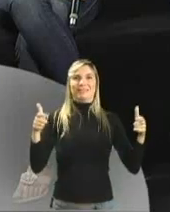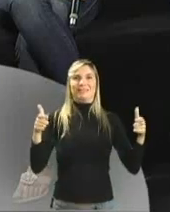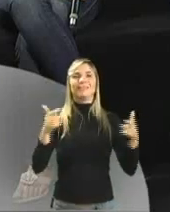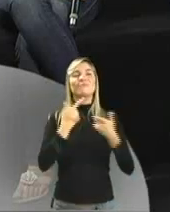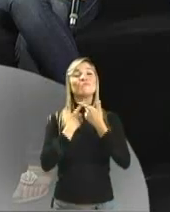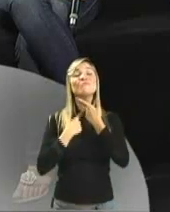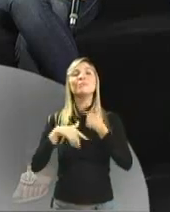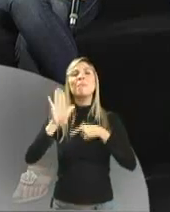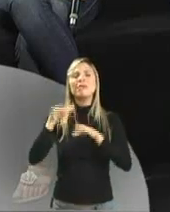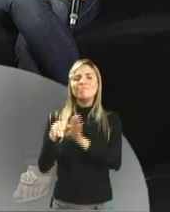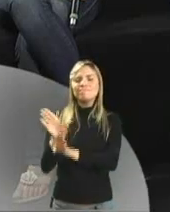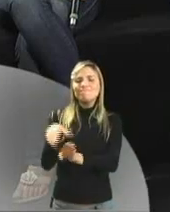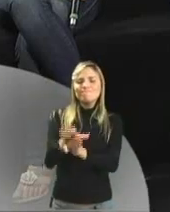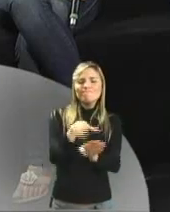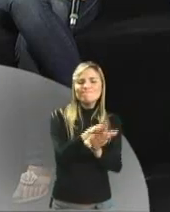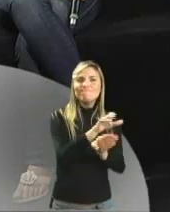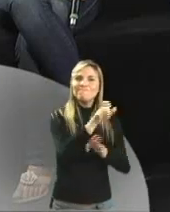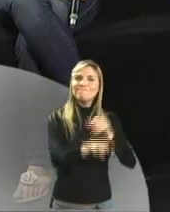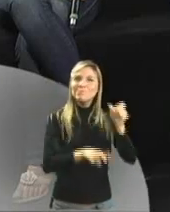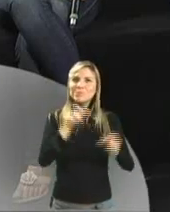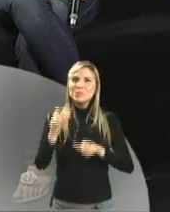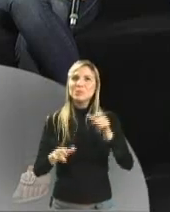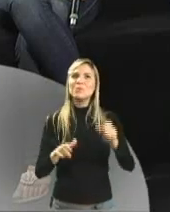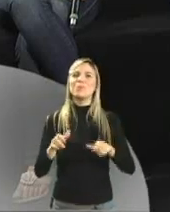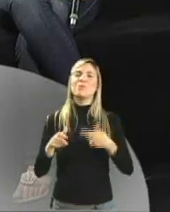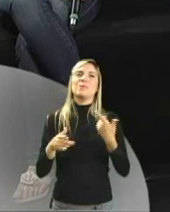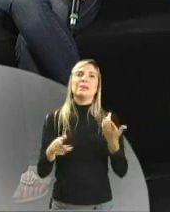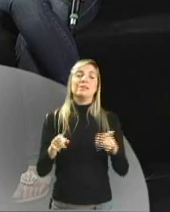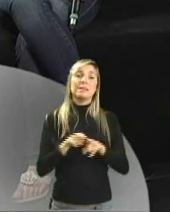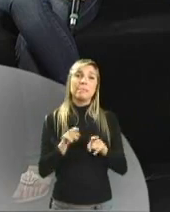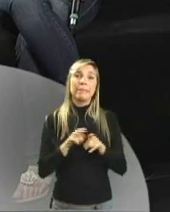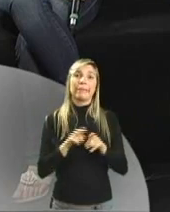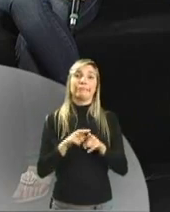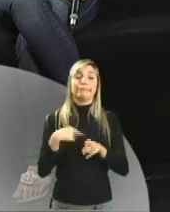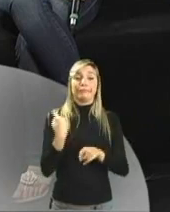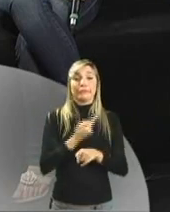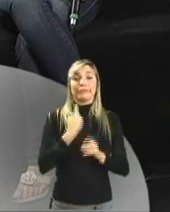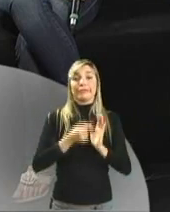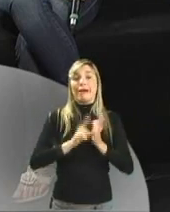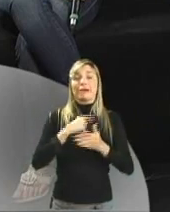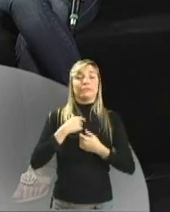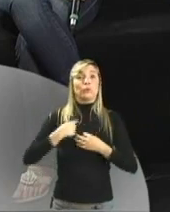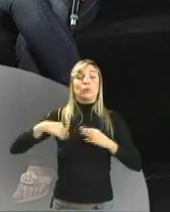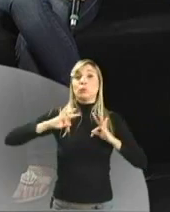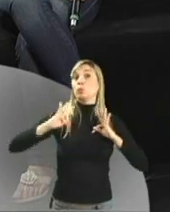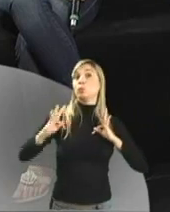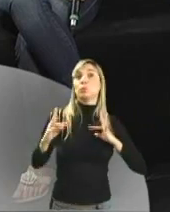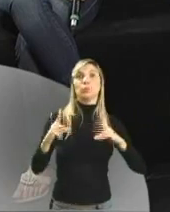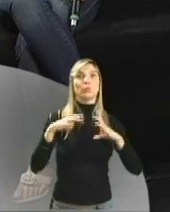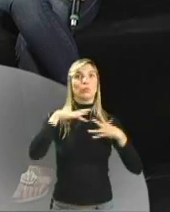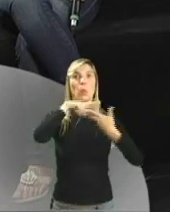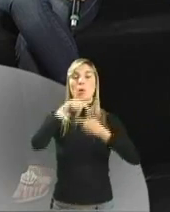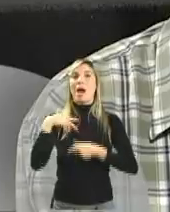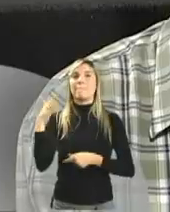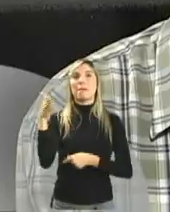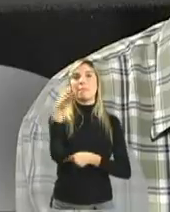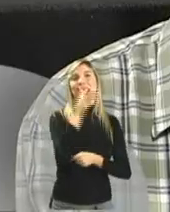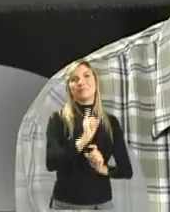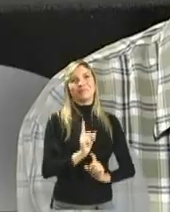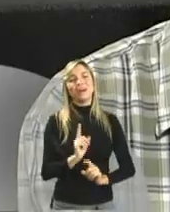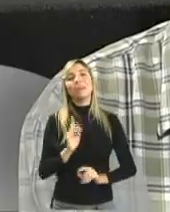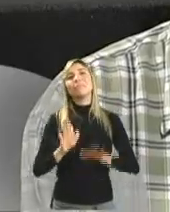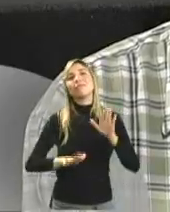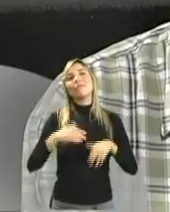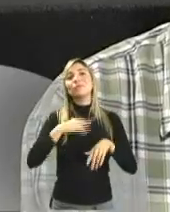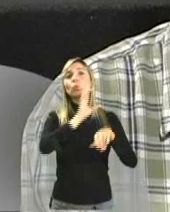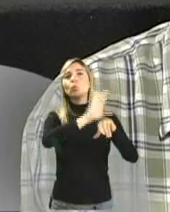expansão desse cuidado, não através do atendimento em si, que é algo que nós não conseguiríamos nesse momento. Sim. Mas